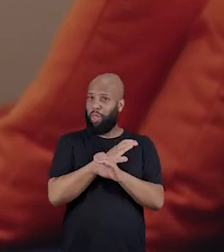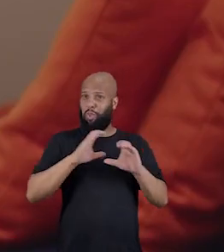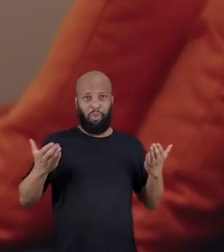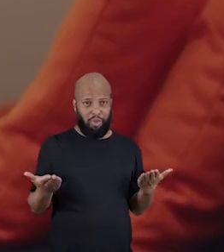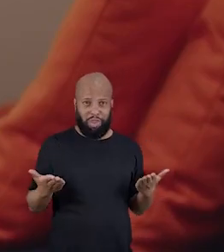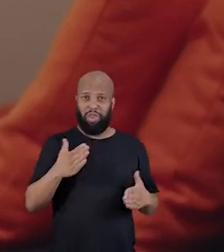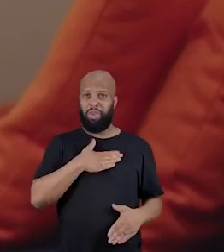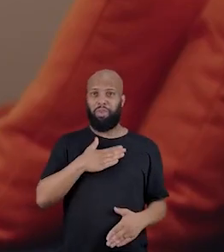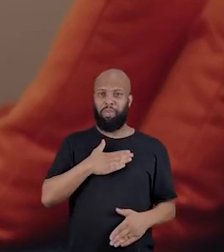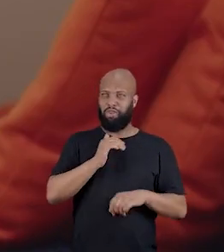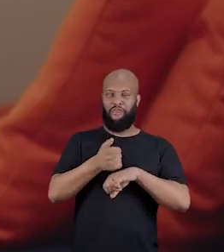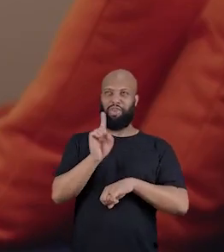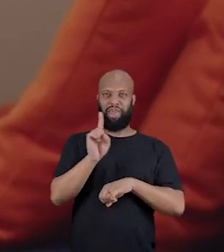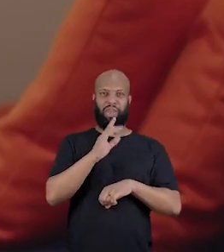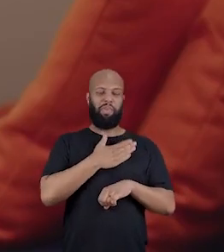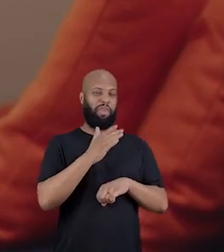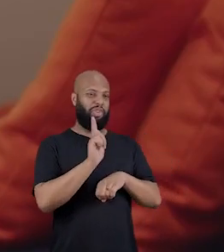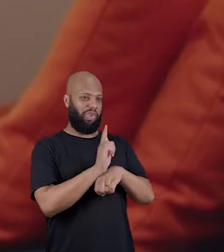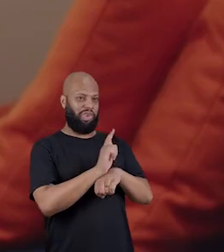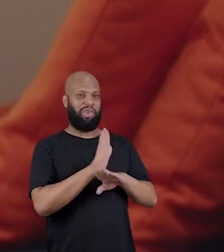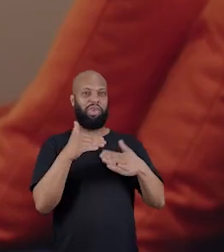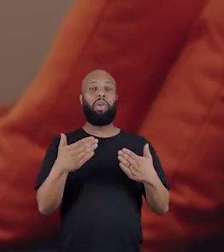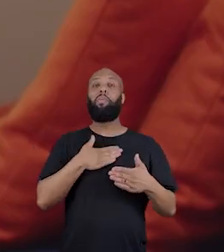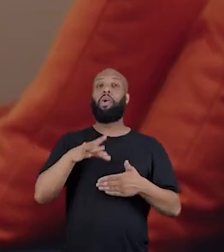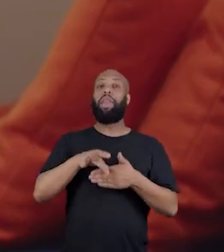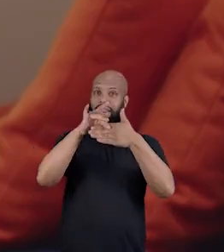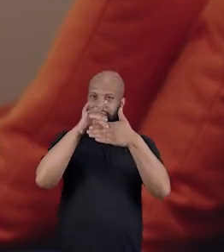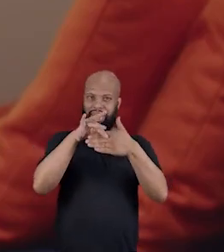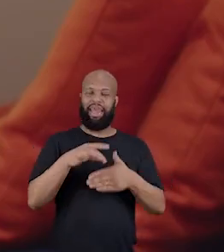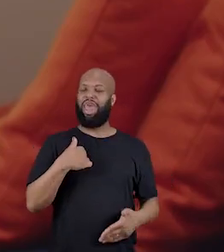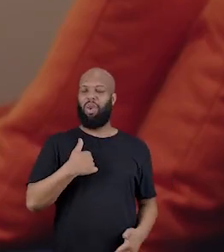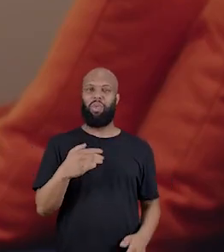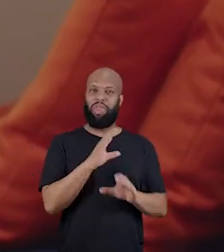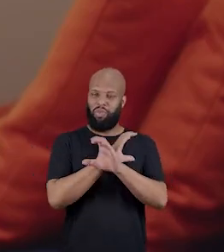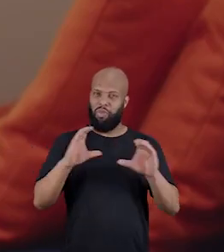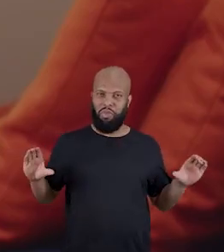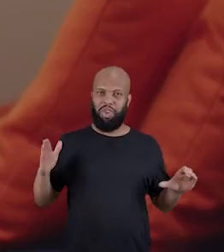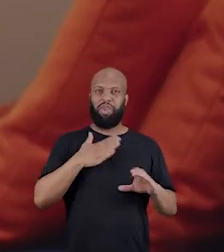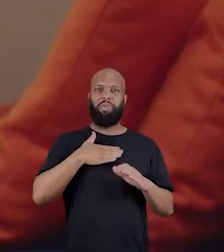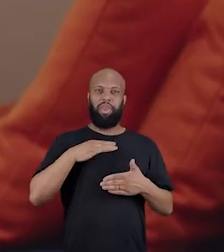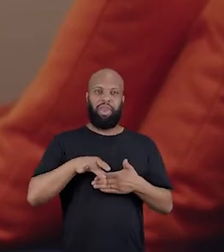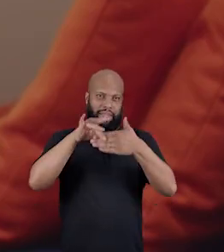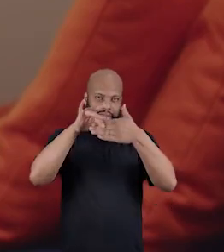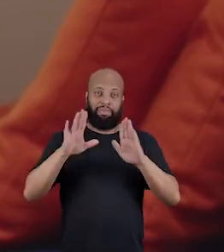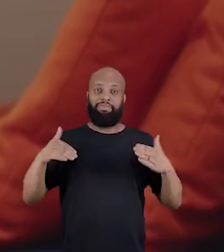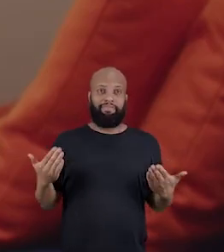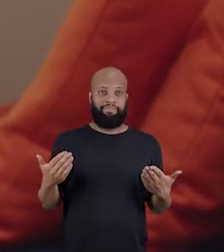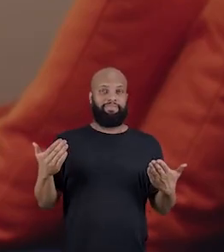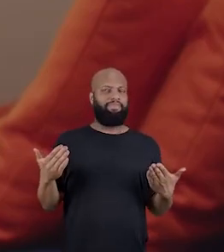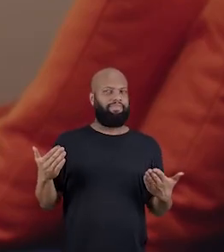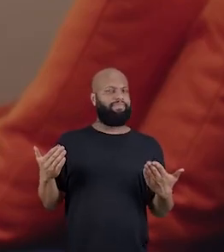confio, ou meu gestor, chefe não, gente, pelo amor de Deus, meu líder, eu não confio. Então,